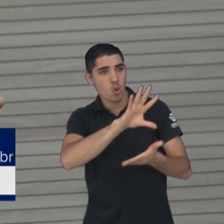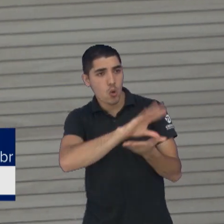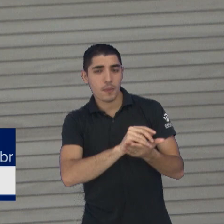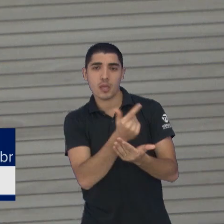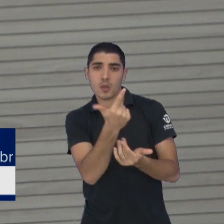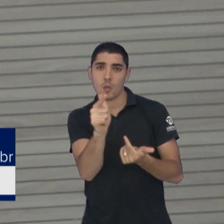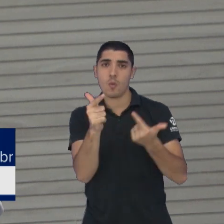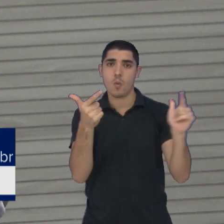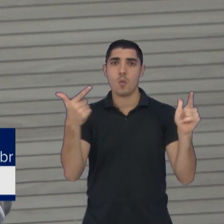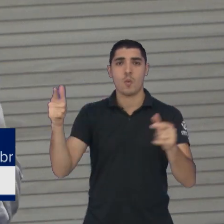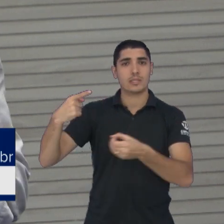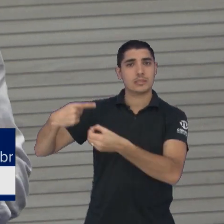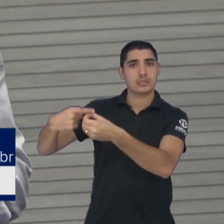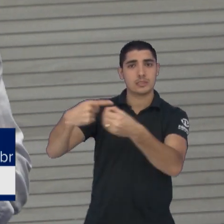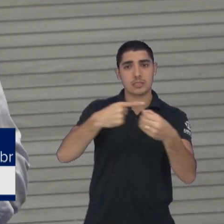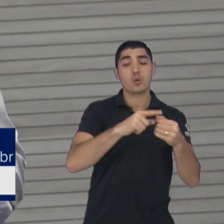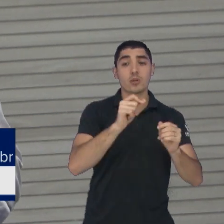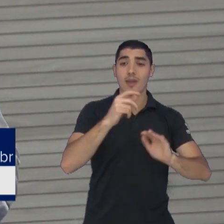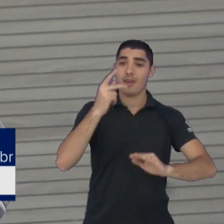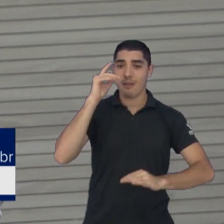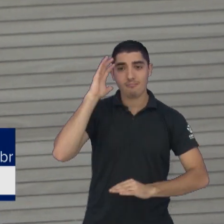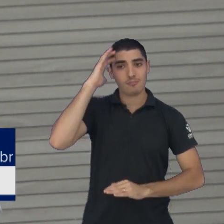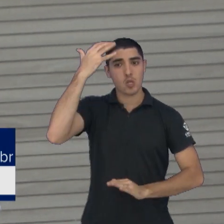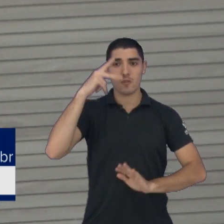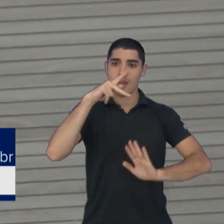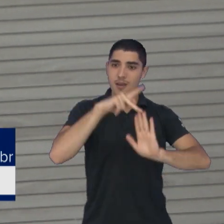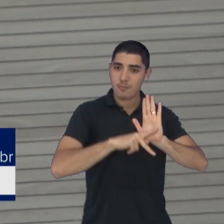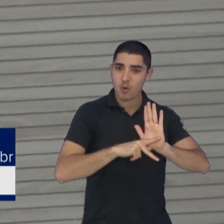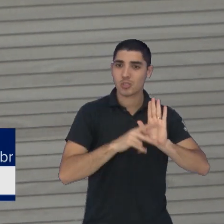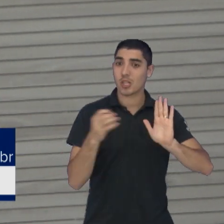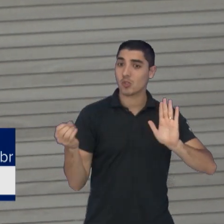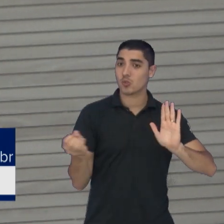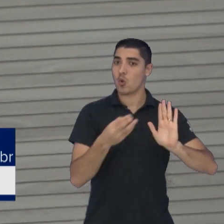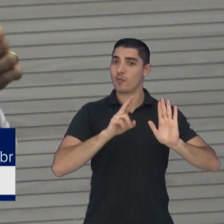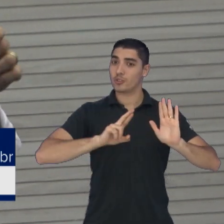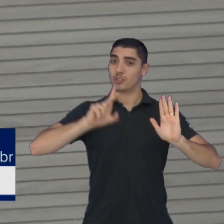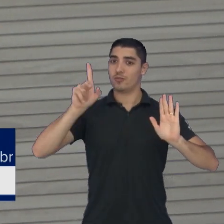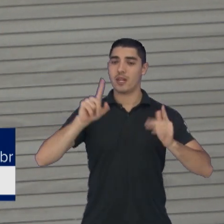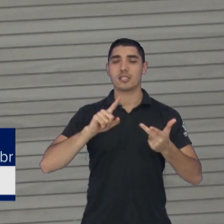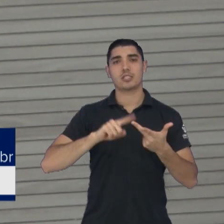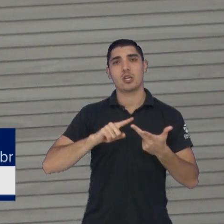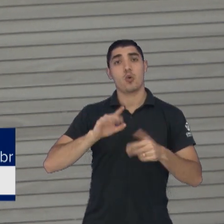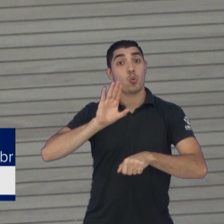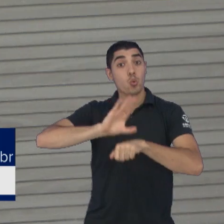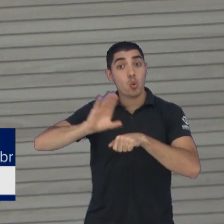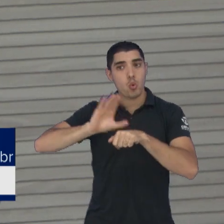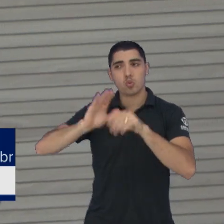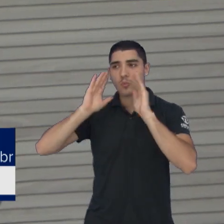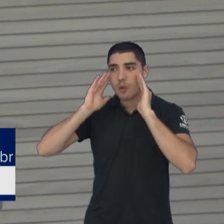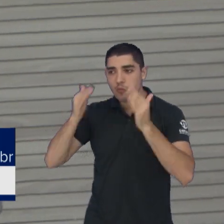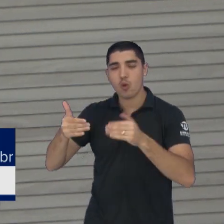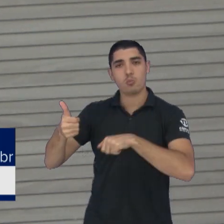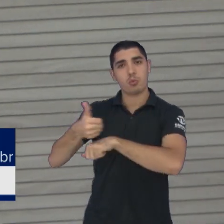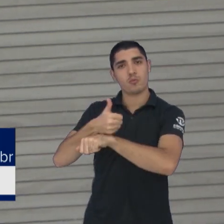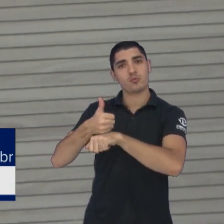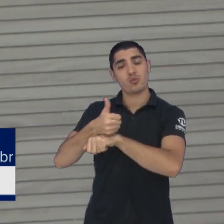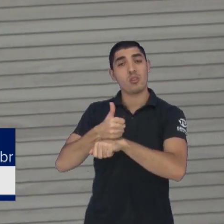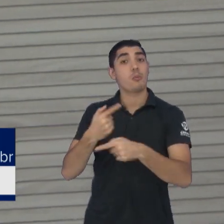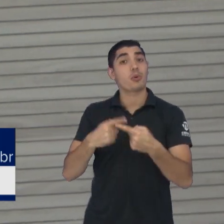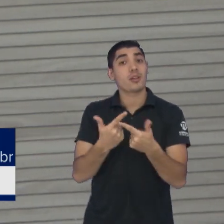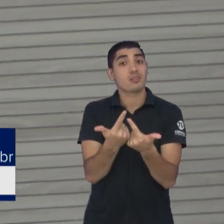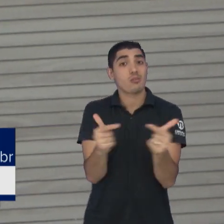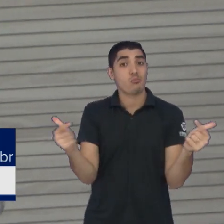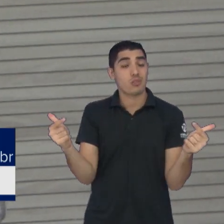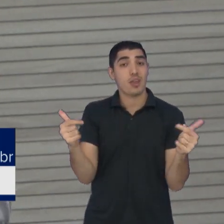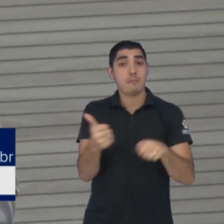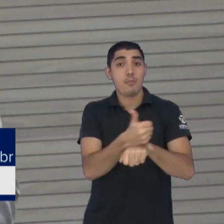projetos diferenciados, multiplique pessoas, capacitação, né? Algo que a gente está mexendo muito, a gente vê que não tem especialista